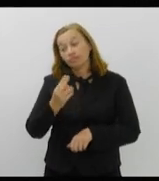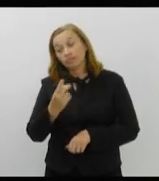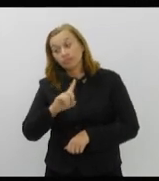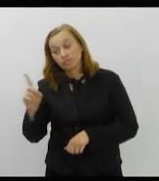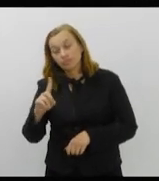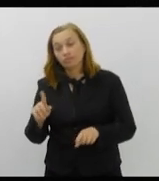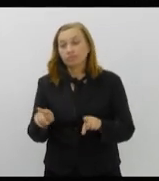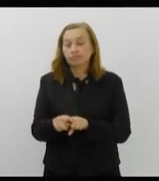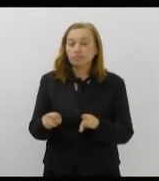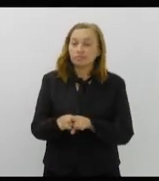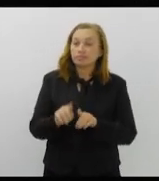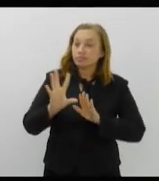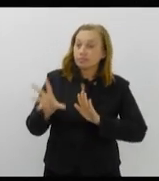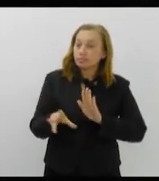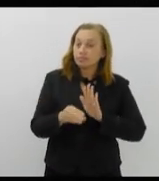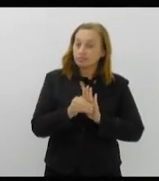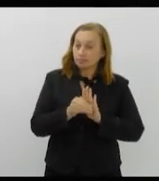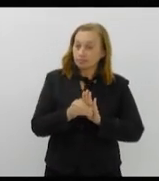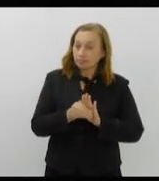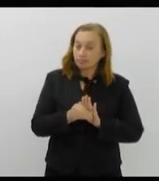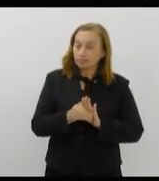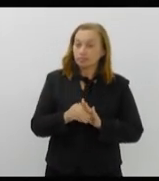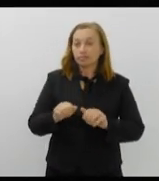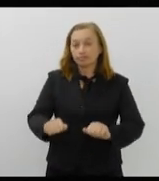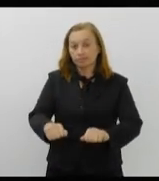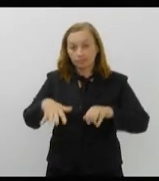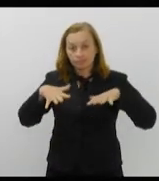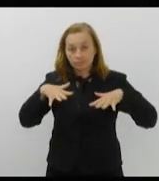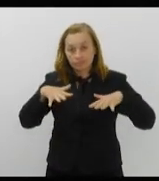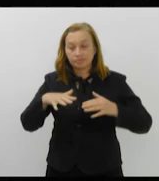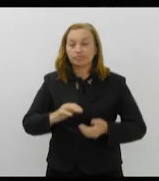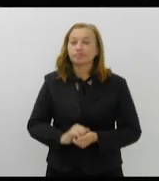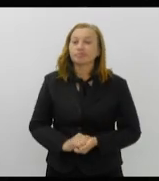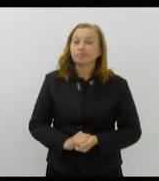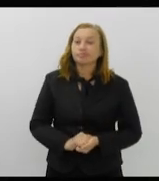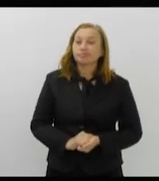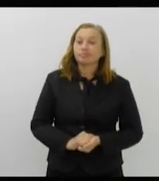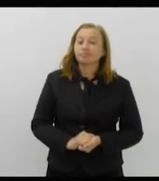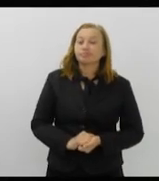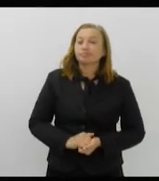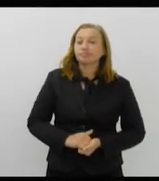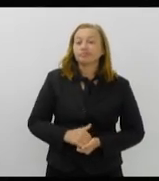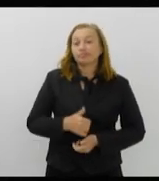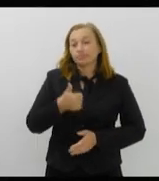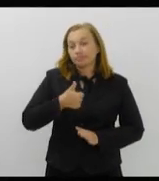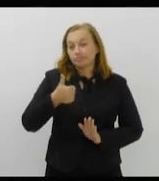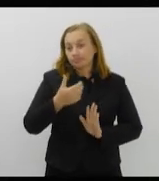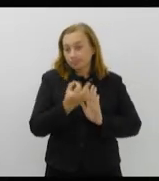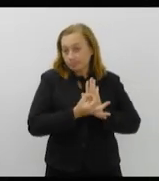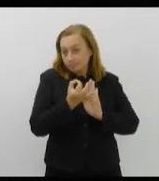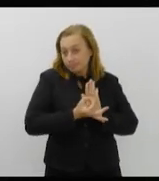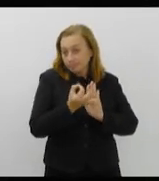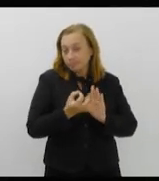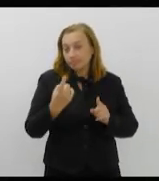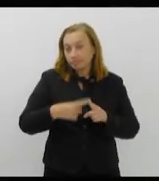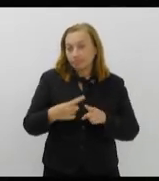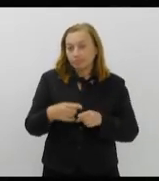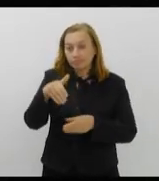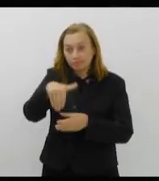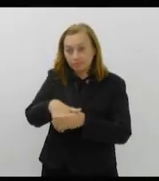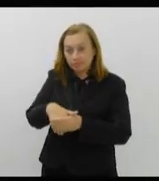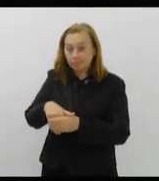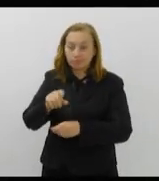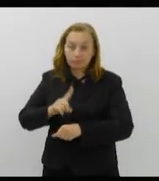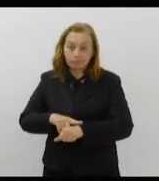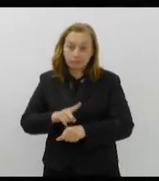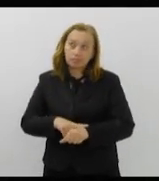as emendas de plenário é sua primeira versão porque na hora de votar